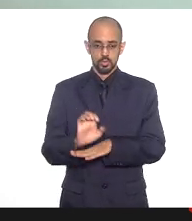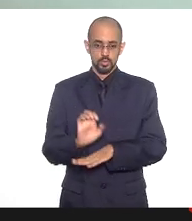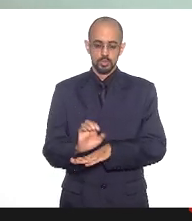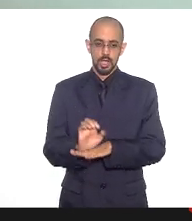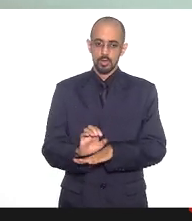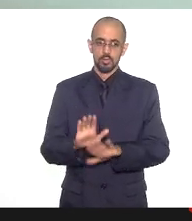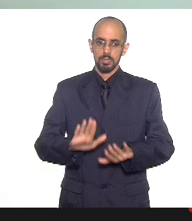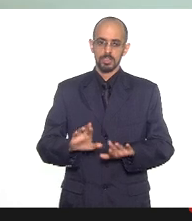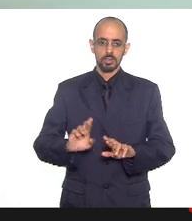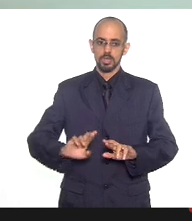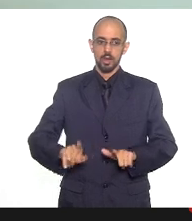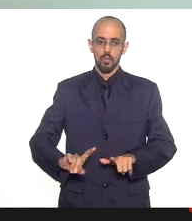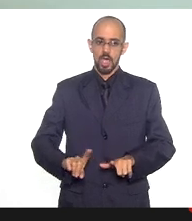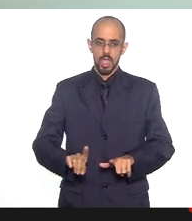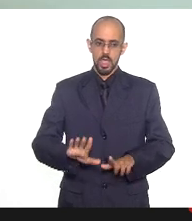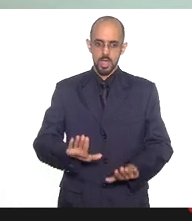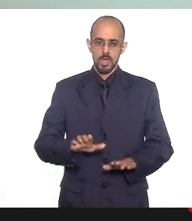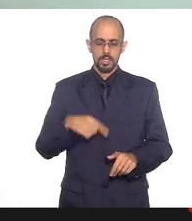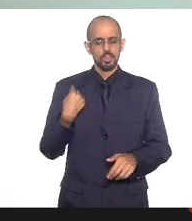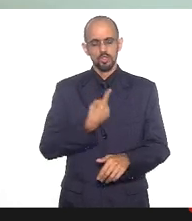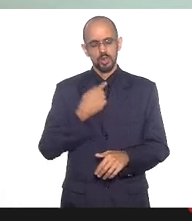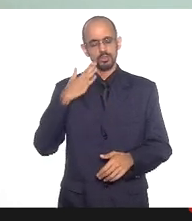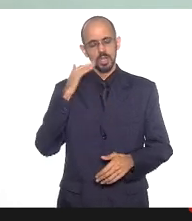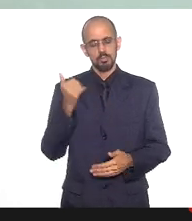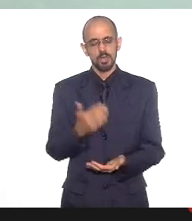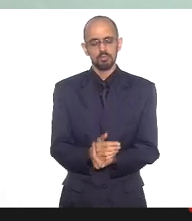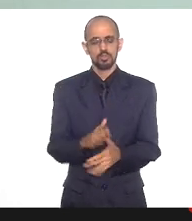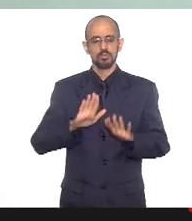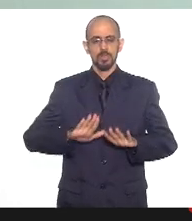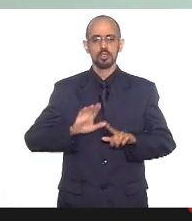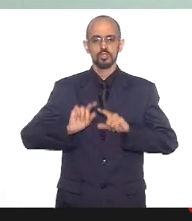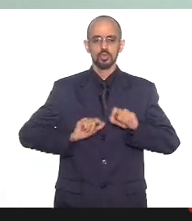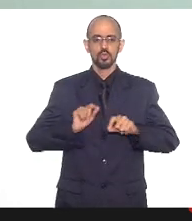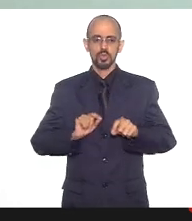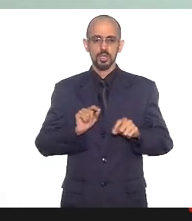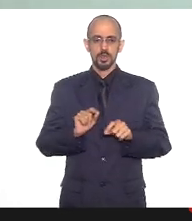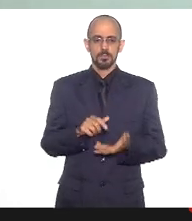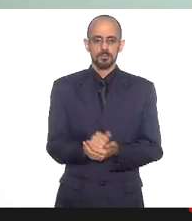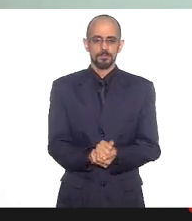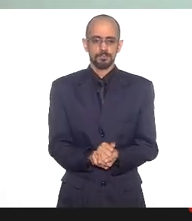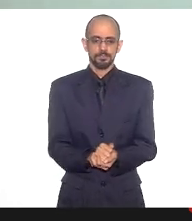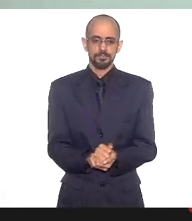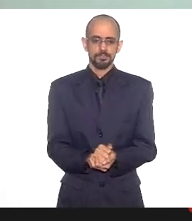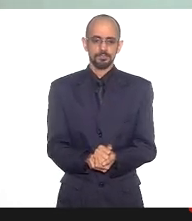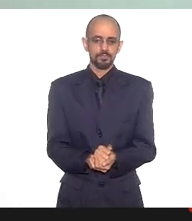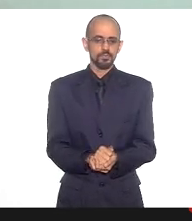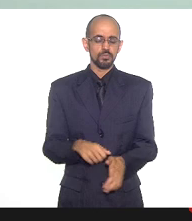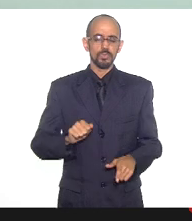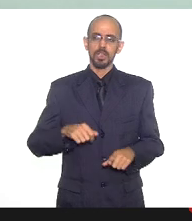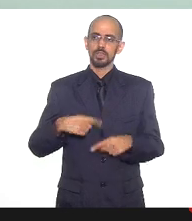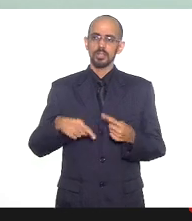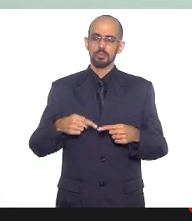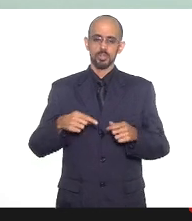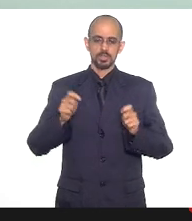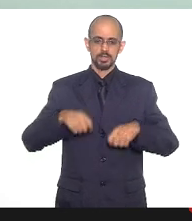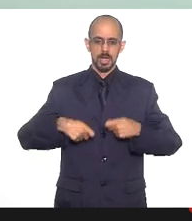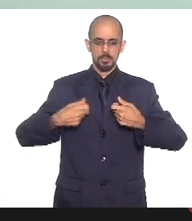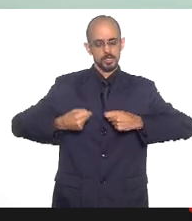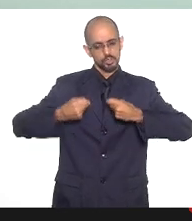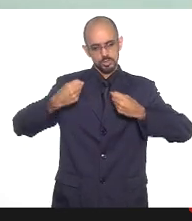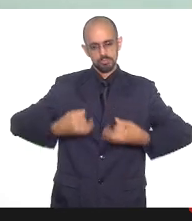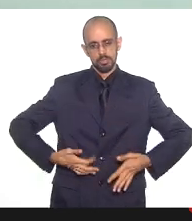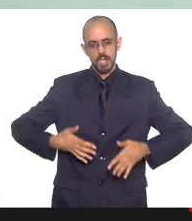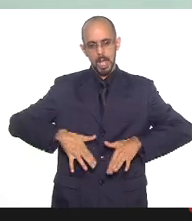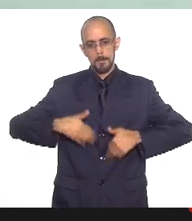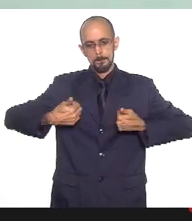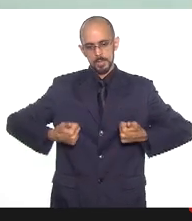sabe. Mas, especificamente, com relação aos dutos de escoamento, o Andris pode esclarecer melhor como é que funciona toda a estrutura, né,